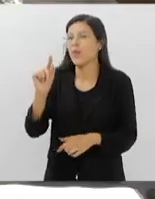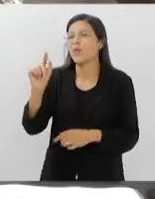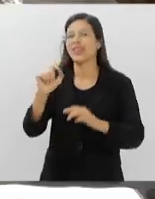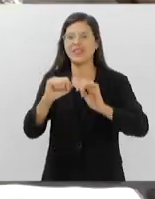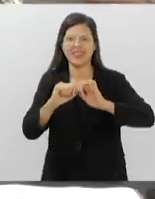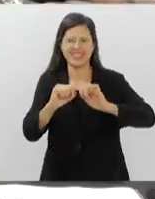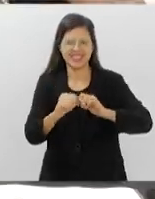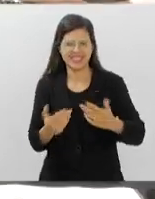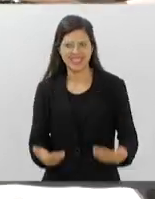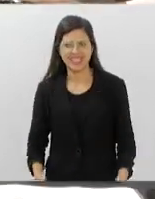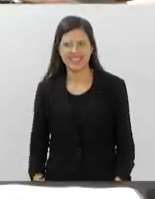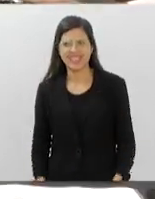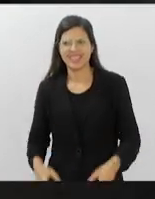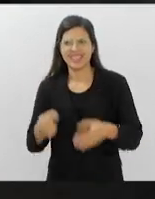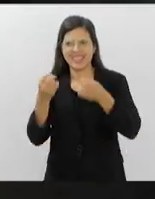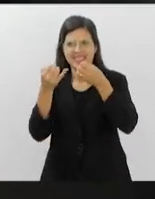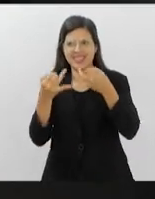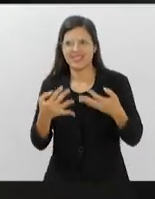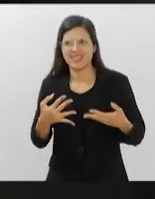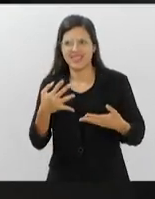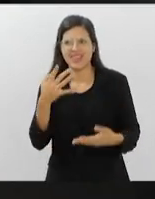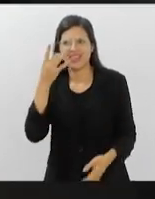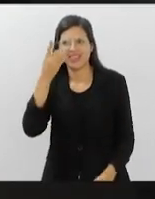Deixa eu explicar ao deputado Amorim.